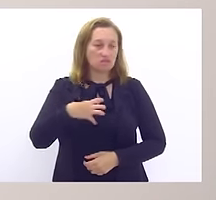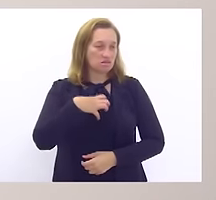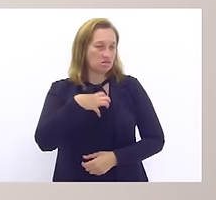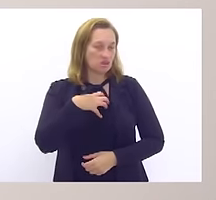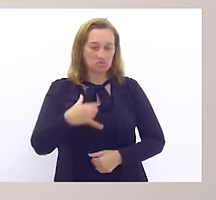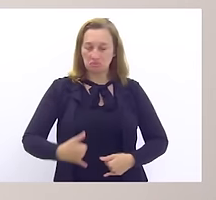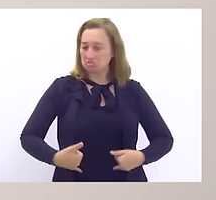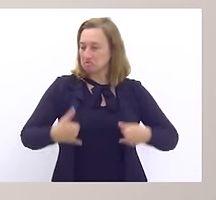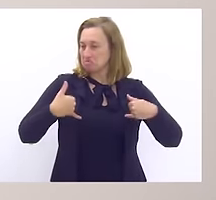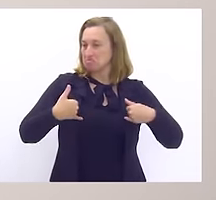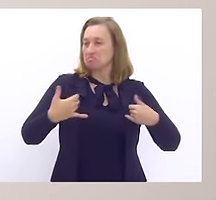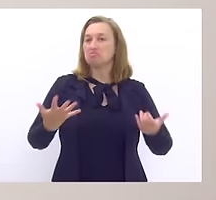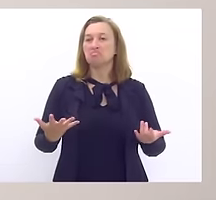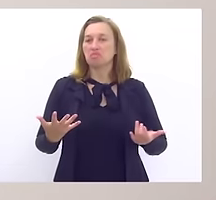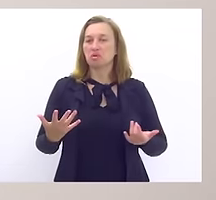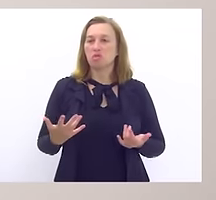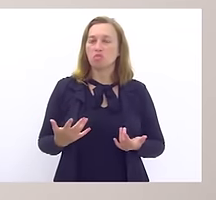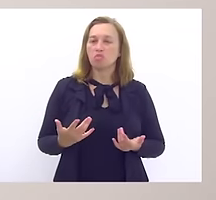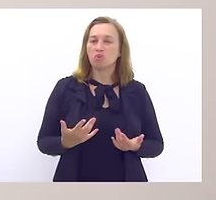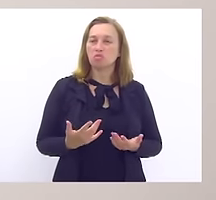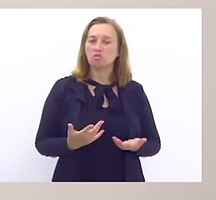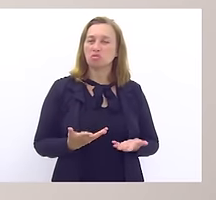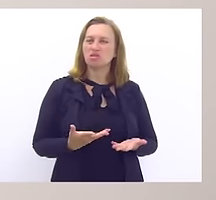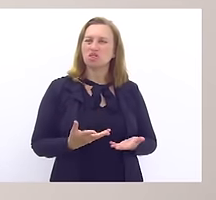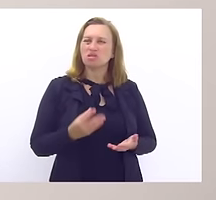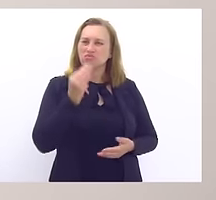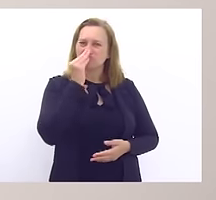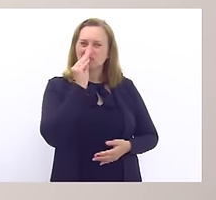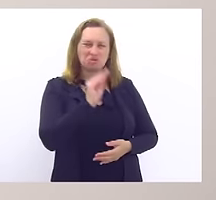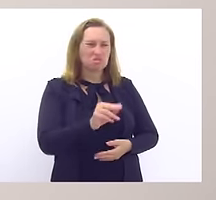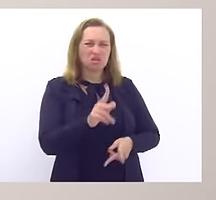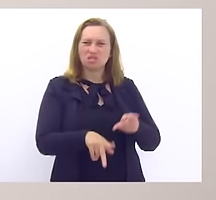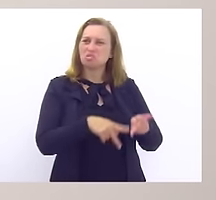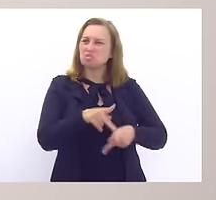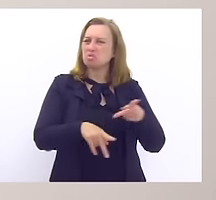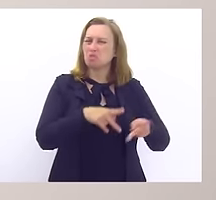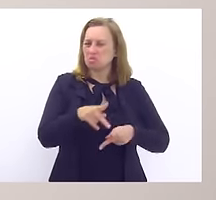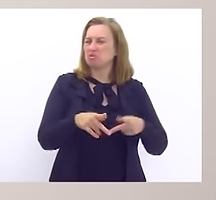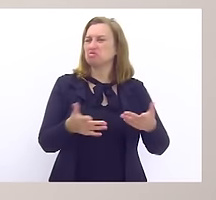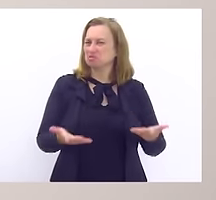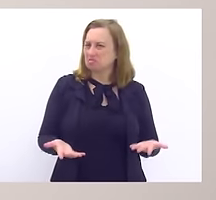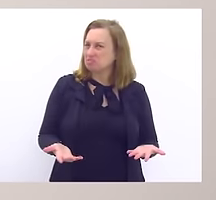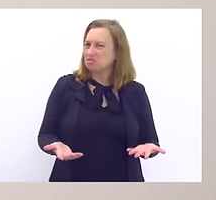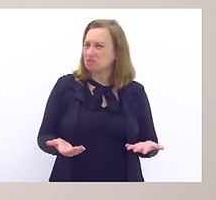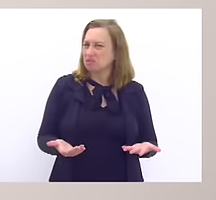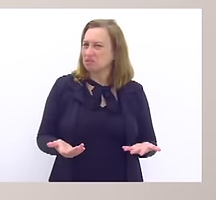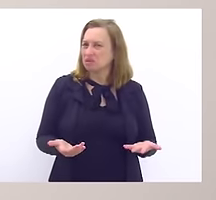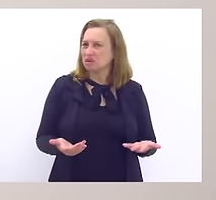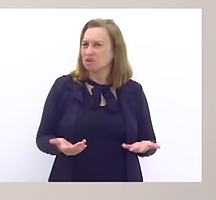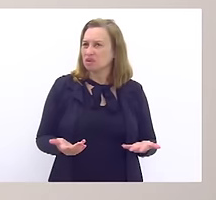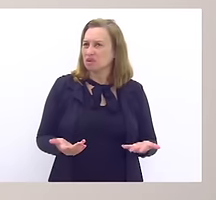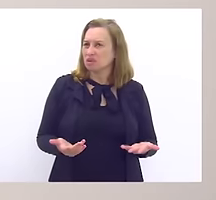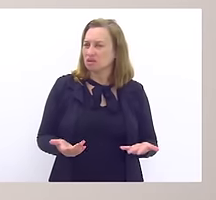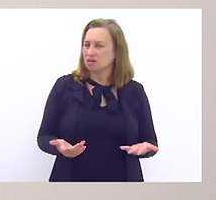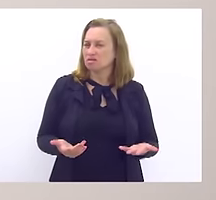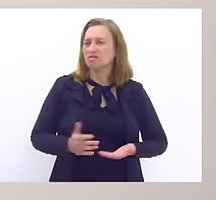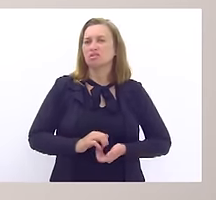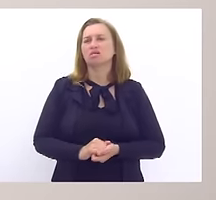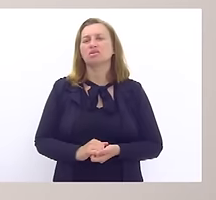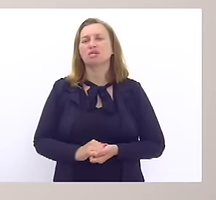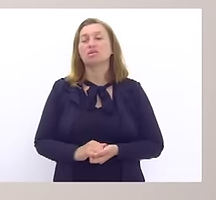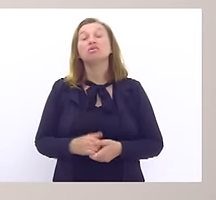máxima trata uma população meu irmão com muito descaso com muito descaso com muita prepotência